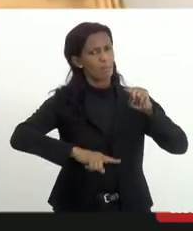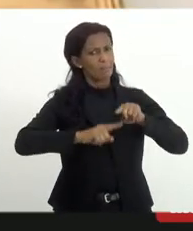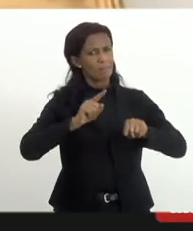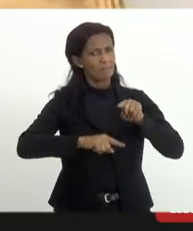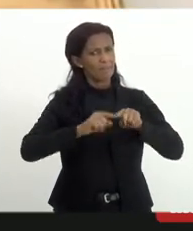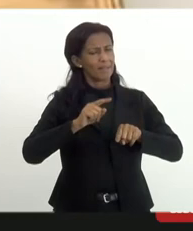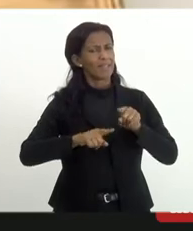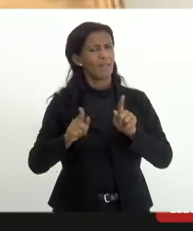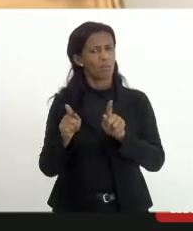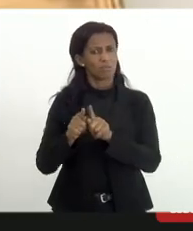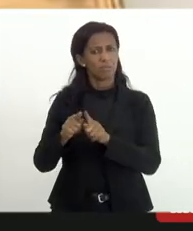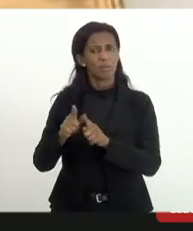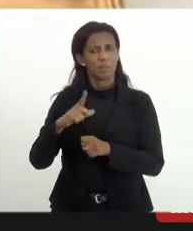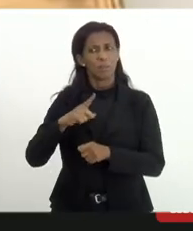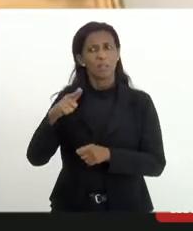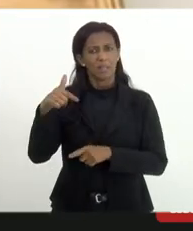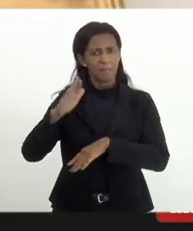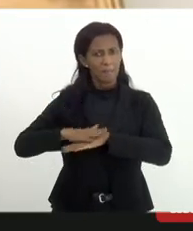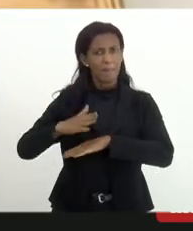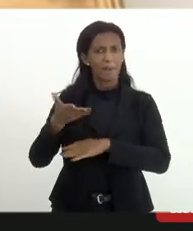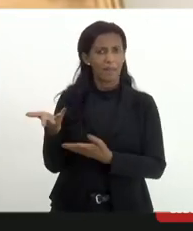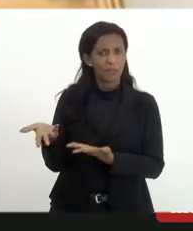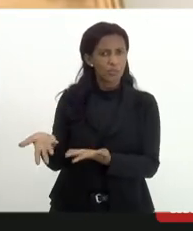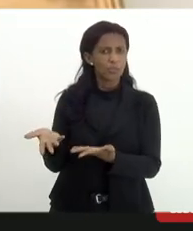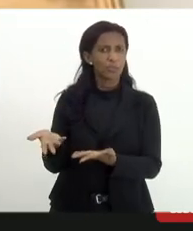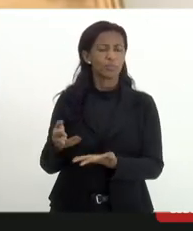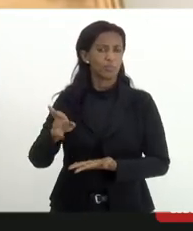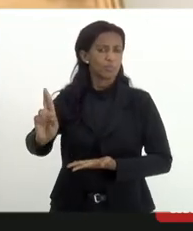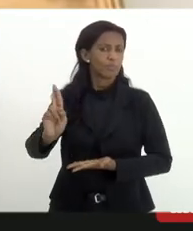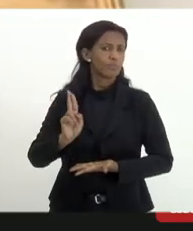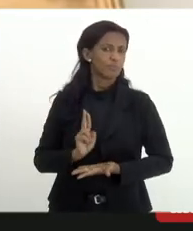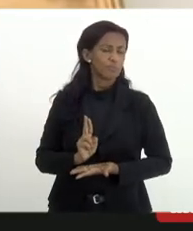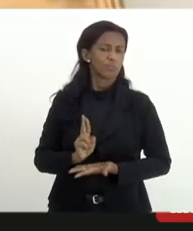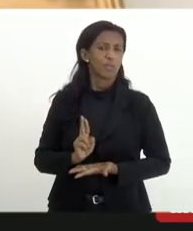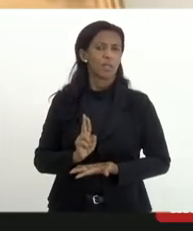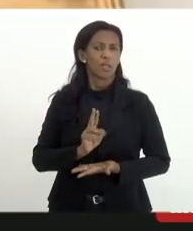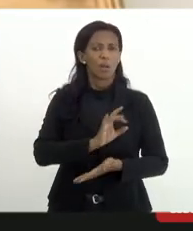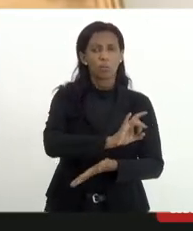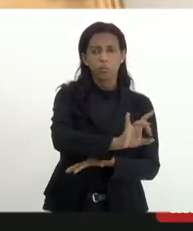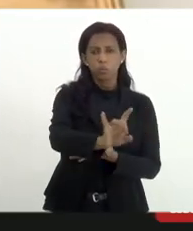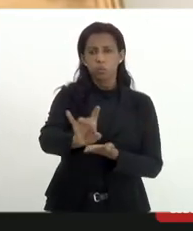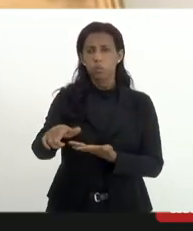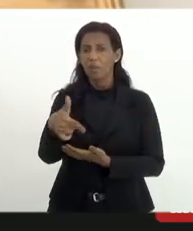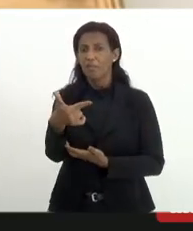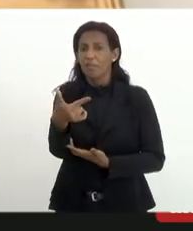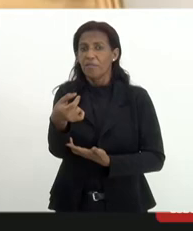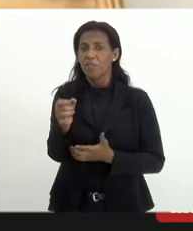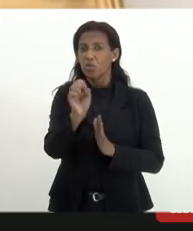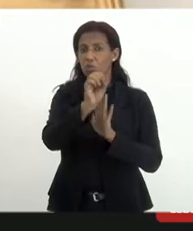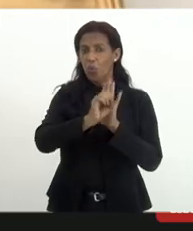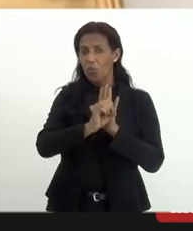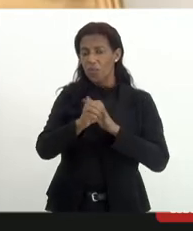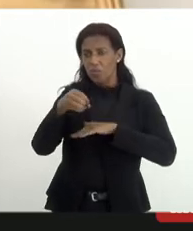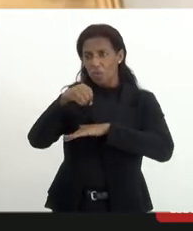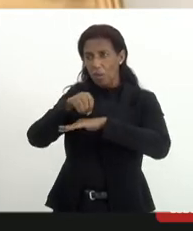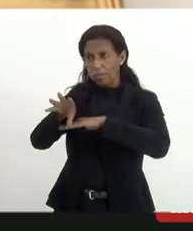ainda aguardamos, como Vossa Excelência acabou de dizer, a resposta desses 20 ofícios,